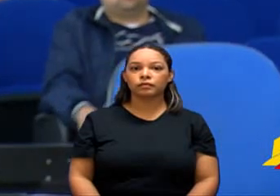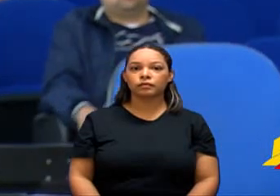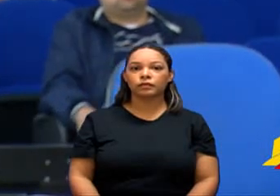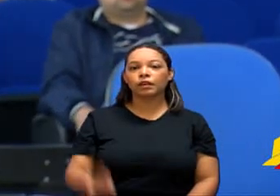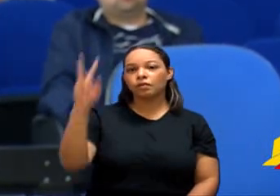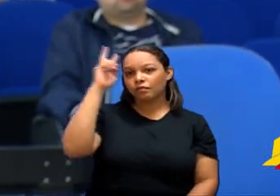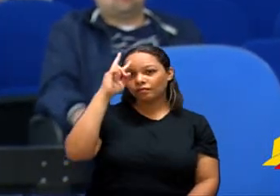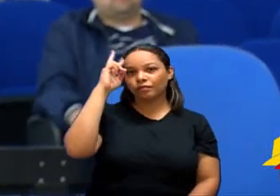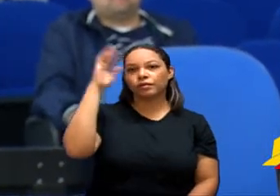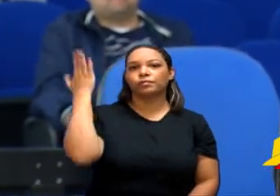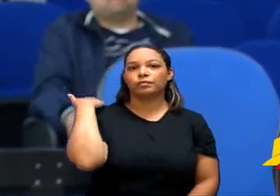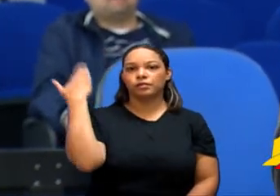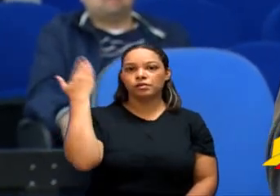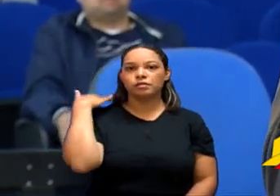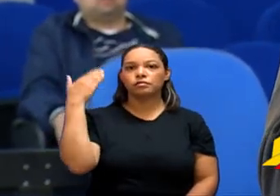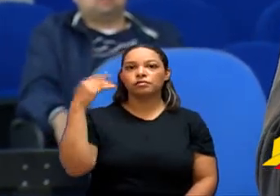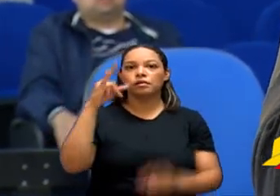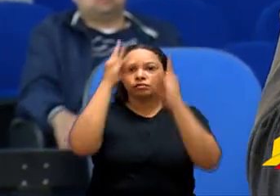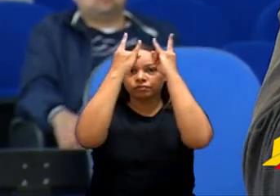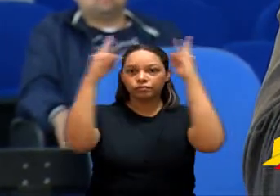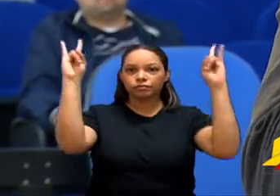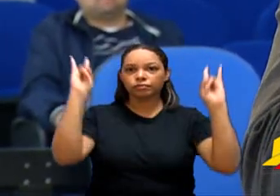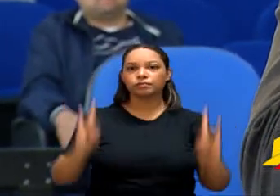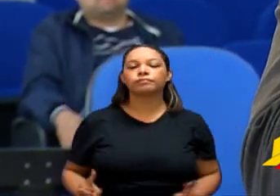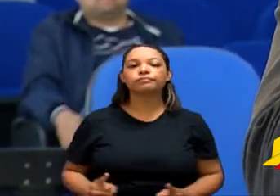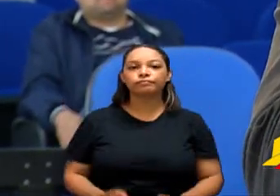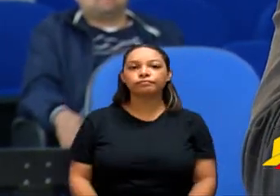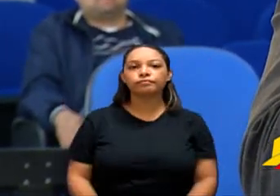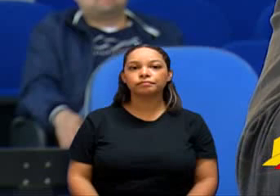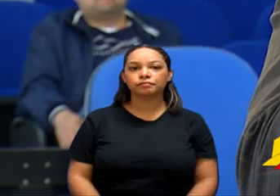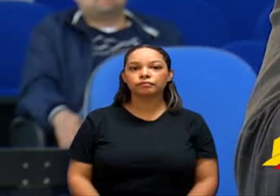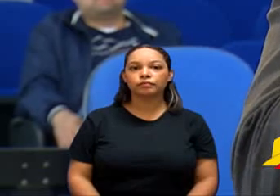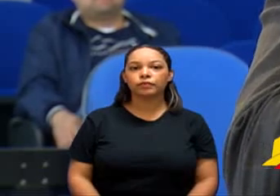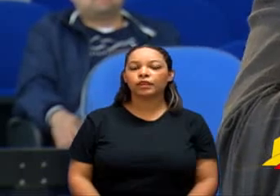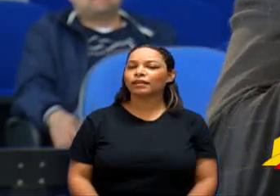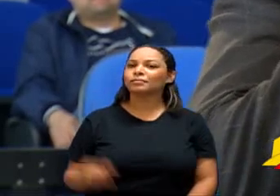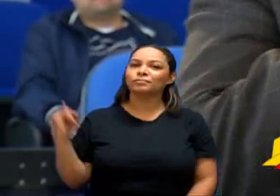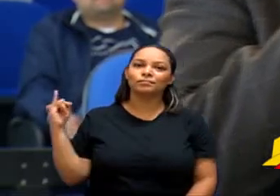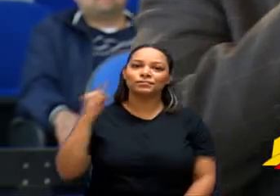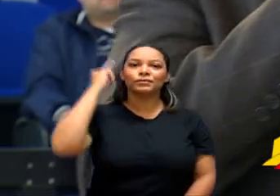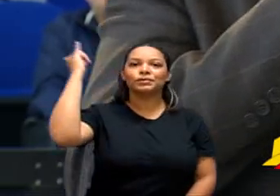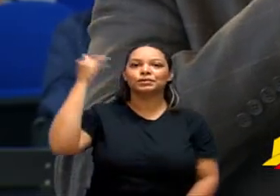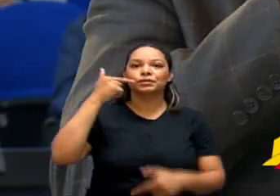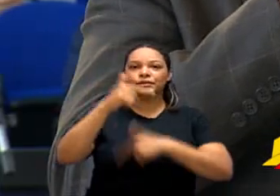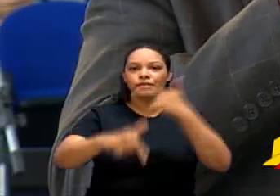daquela feira... É muito importante que a gente tenha esses barganheiros devidamente